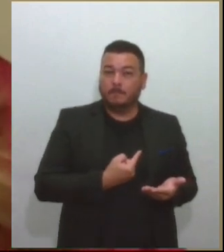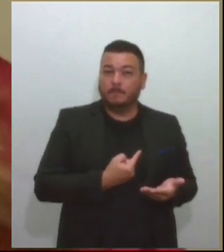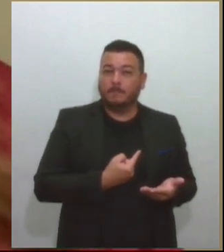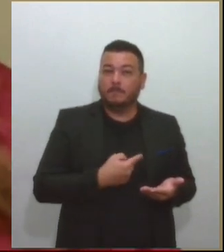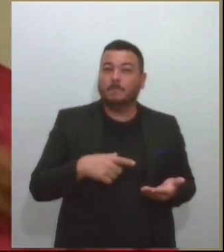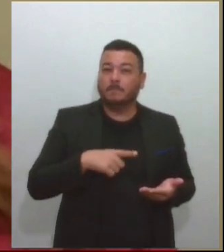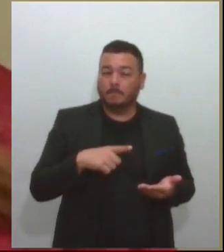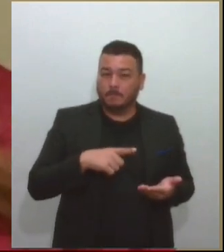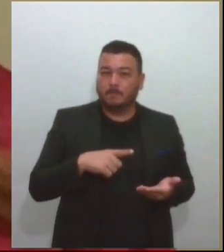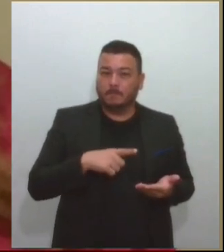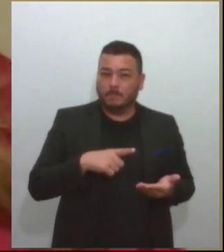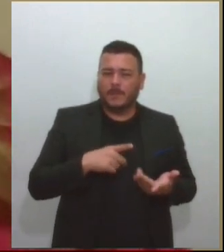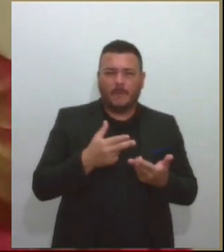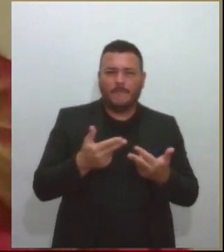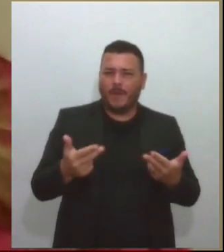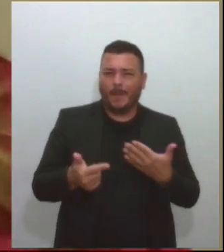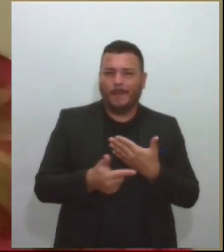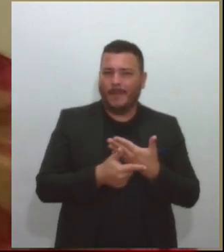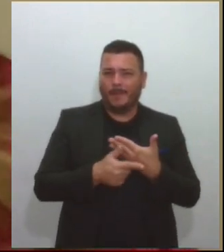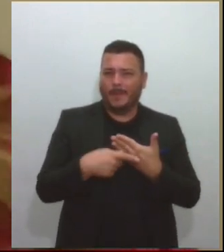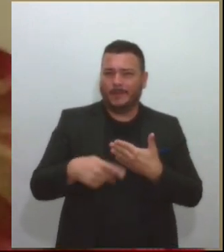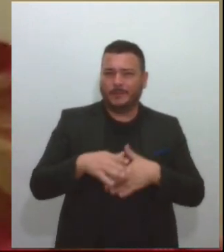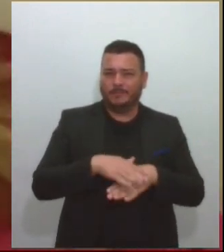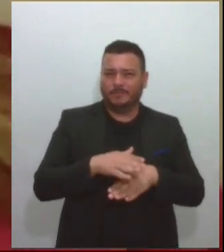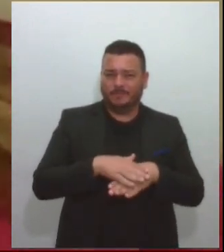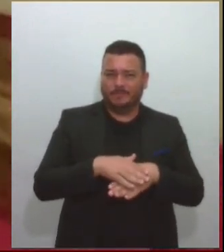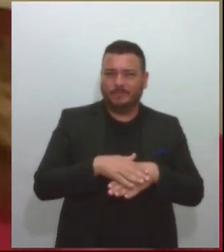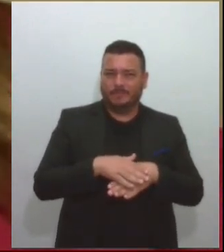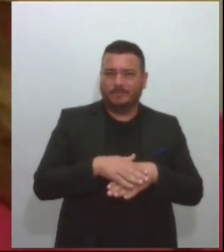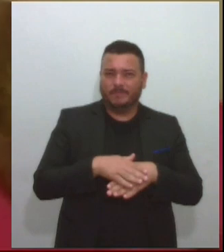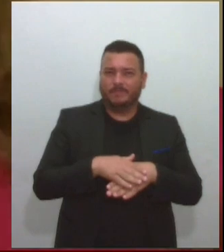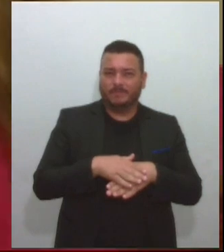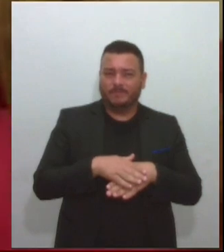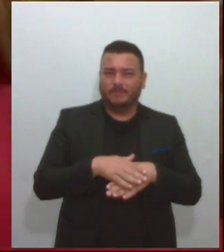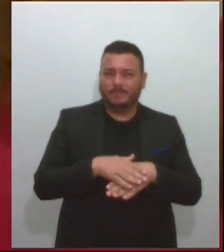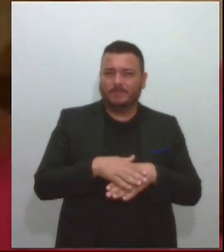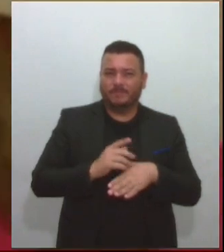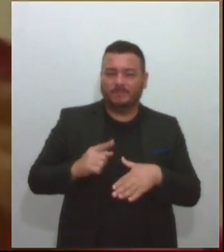vários papéis lá dentro e também a gente